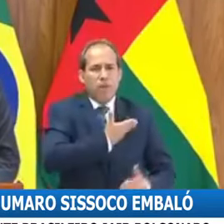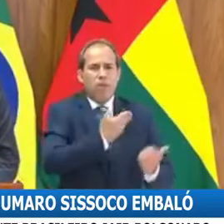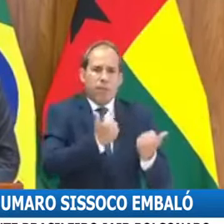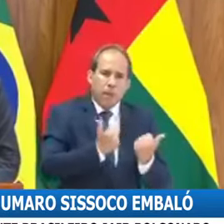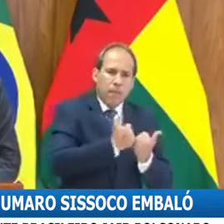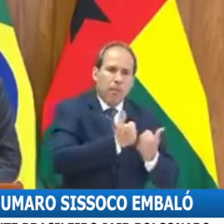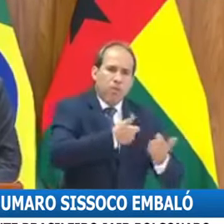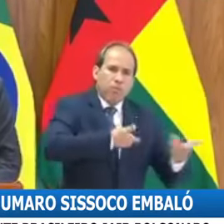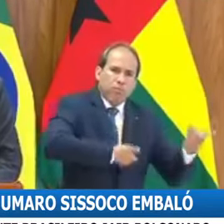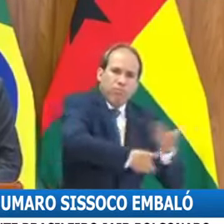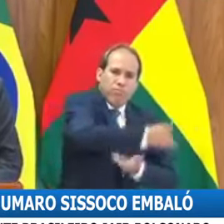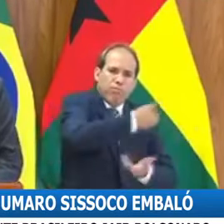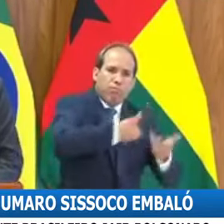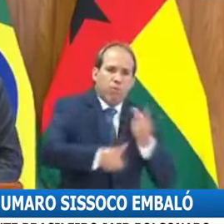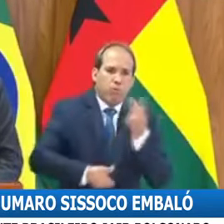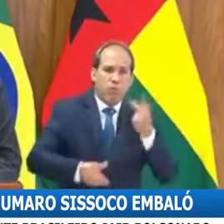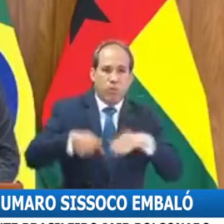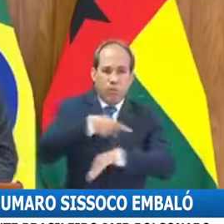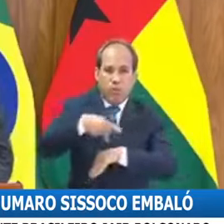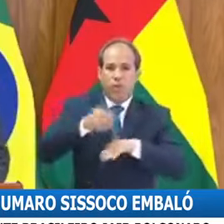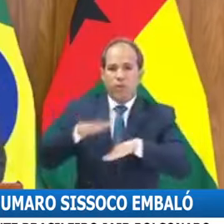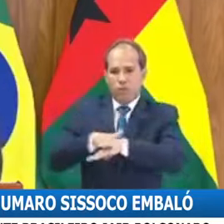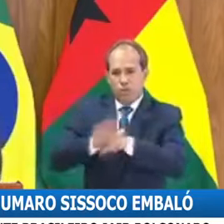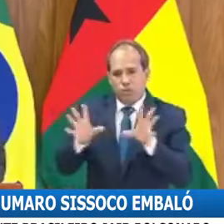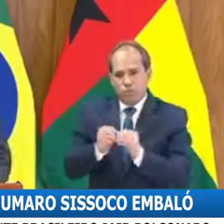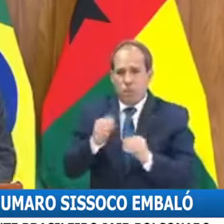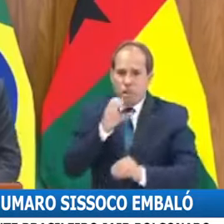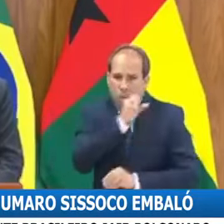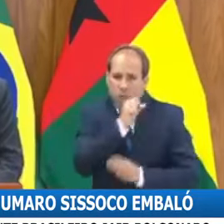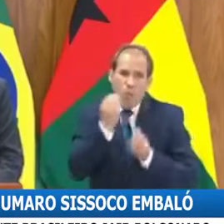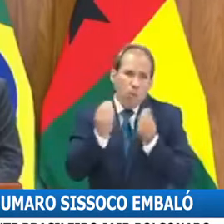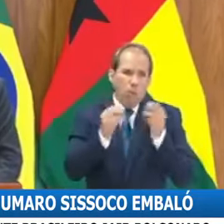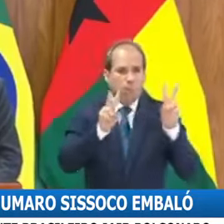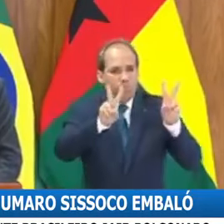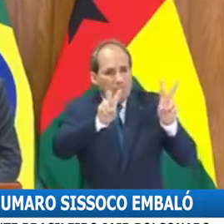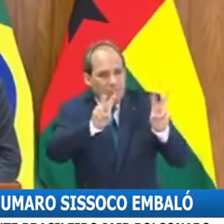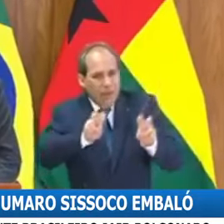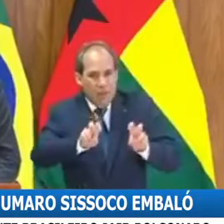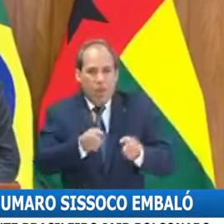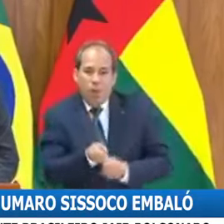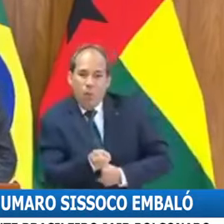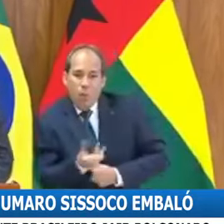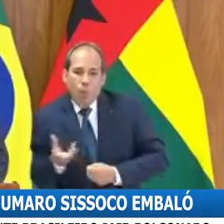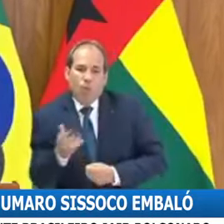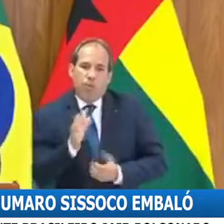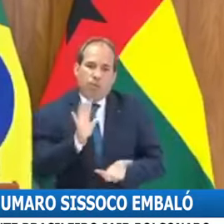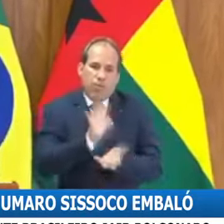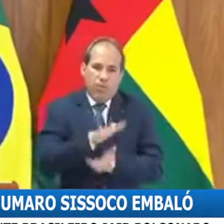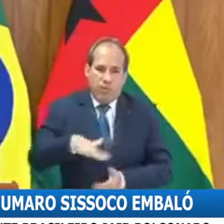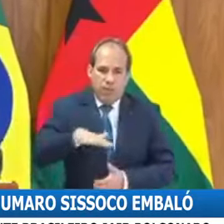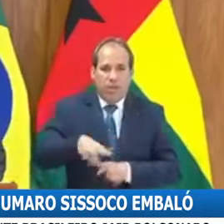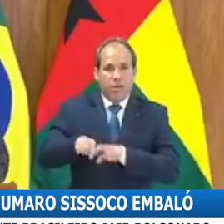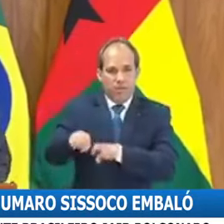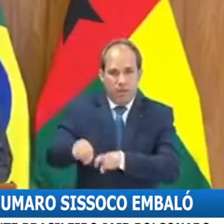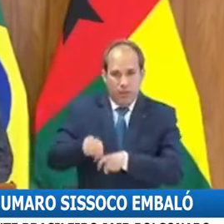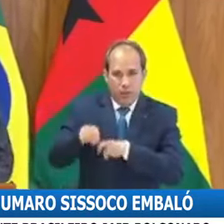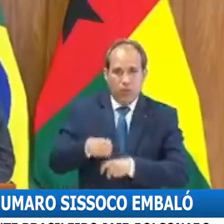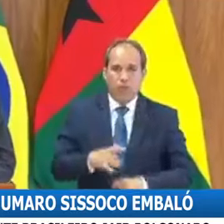países conversamos rapidamente sobre algumas questões como agricultura